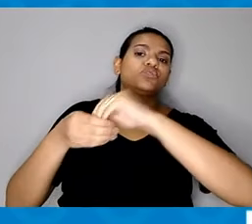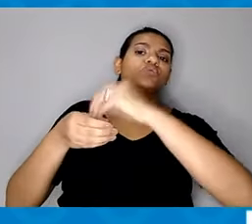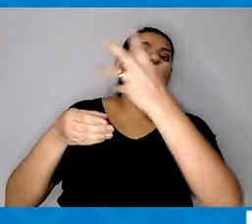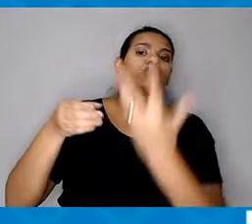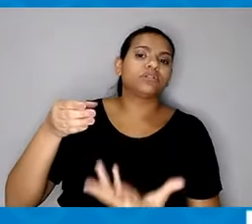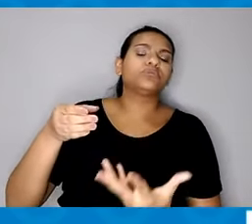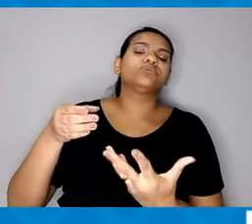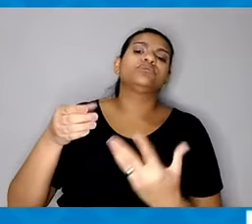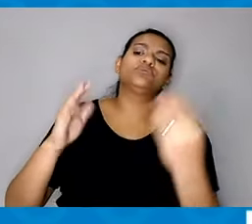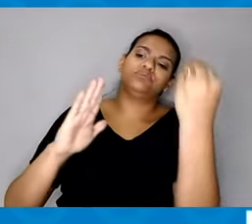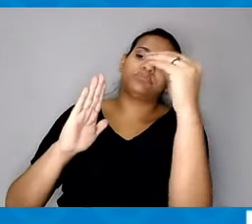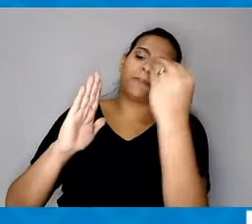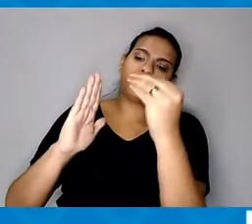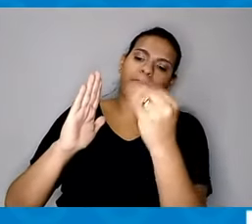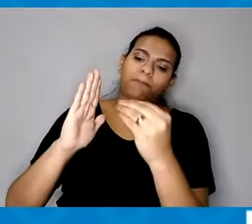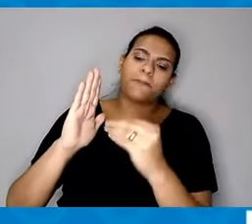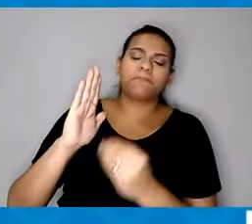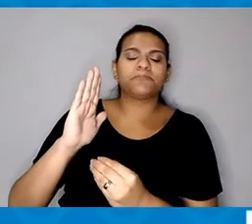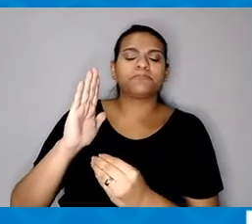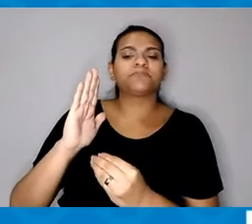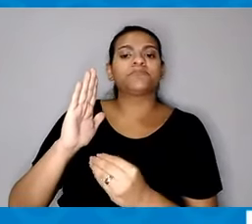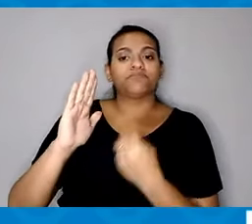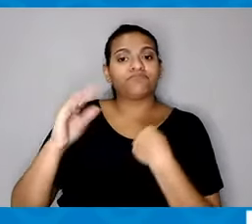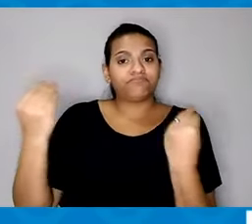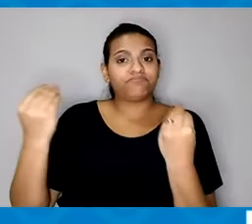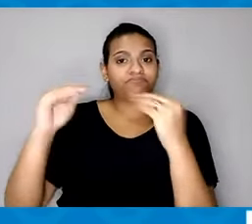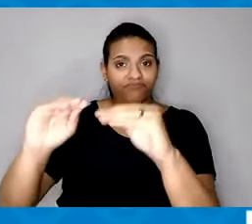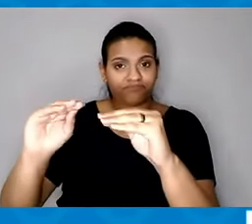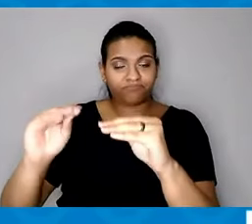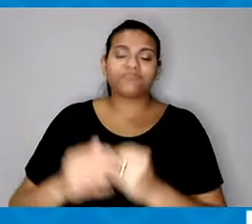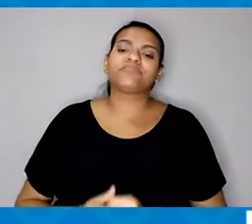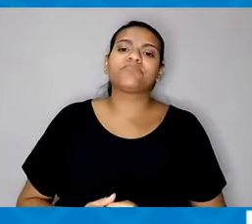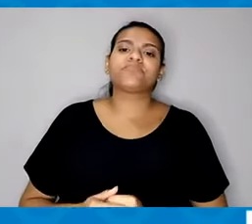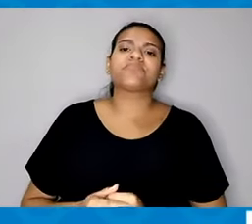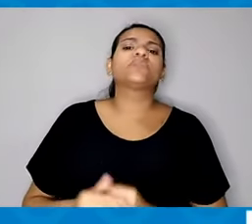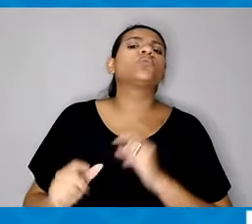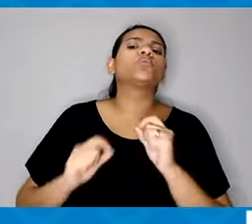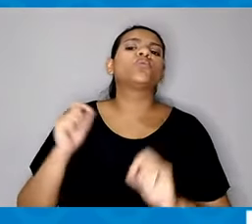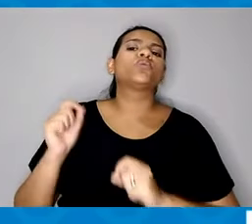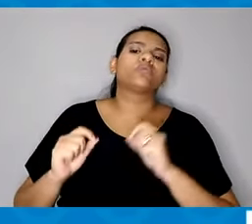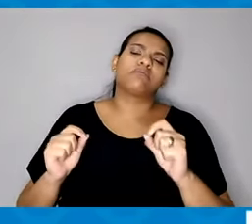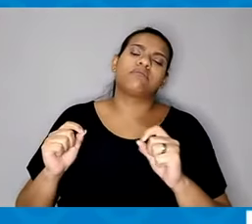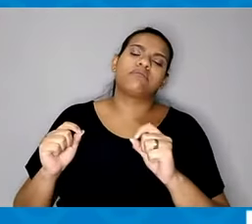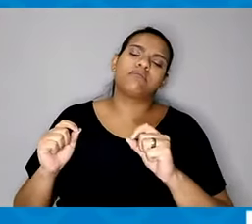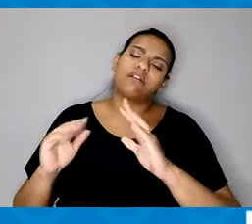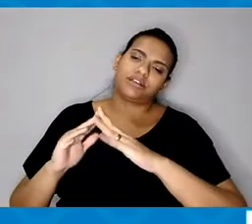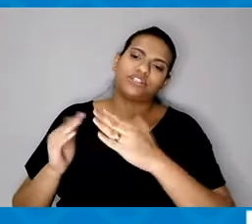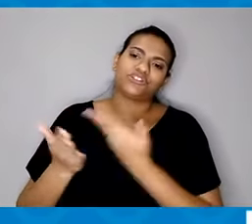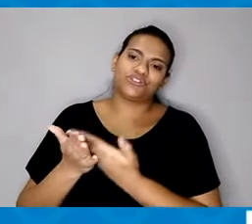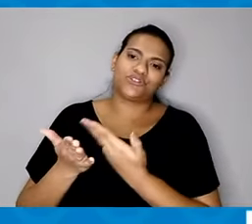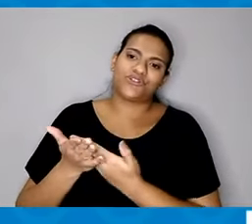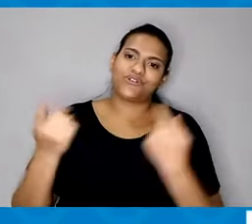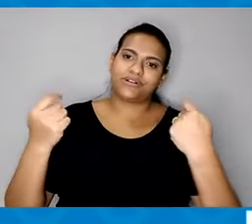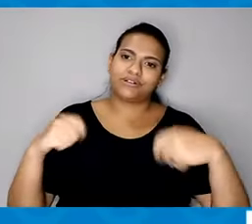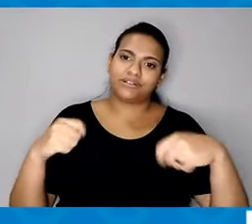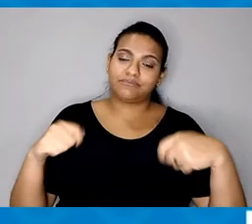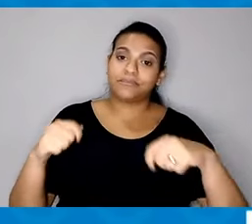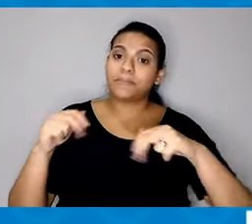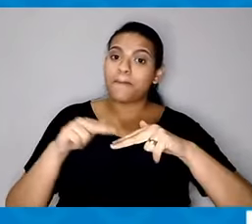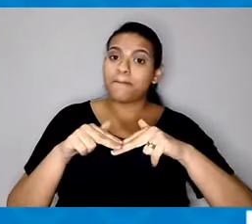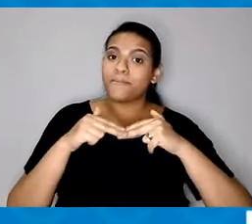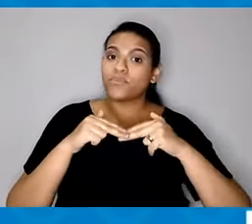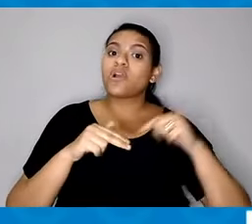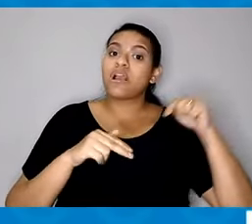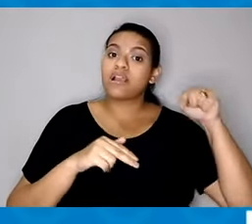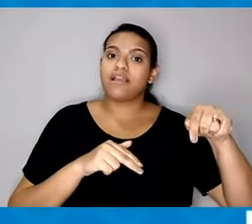rede requer. Veja, aí isso vai na caixa de criação do futuro. Porque essa é uma escola totalmente